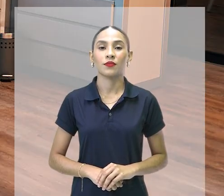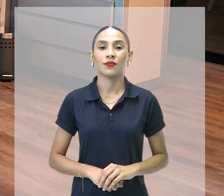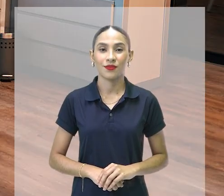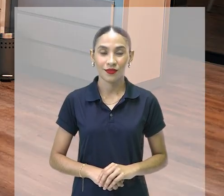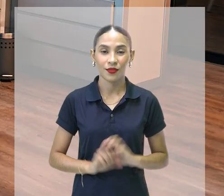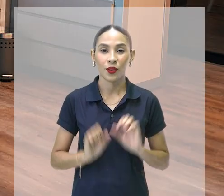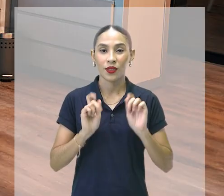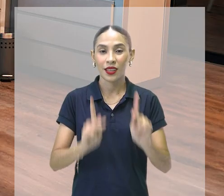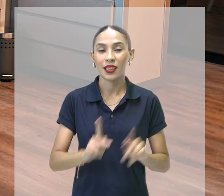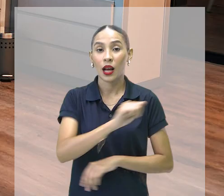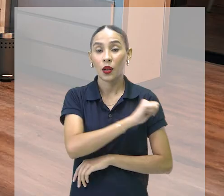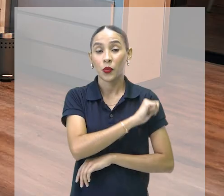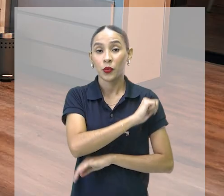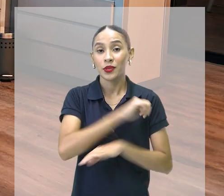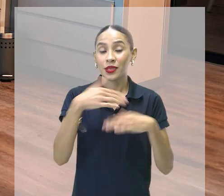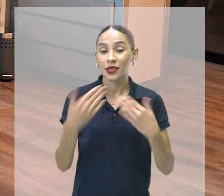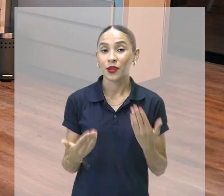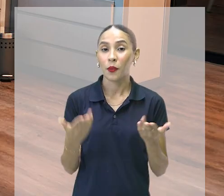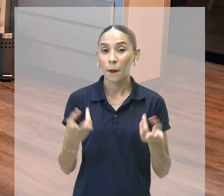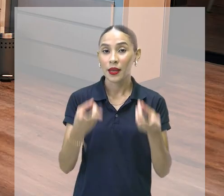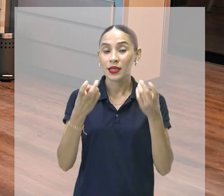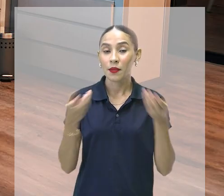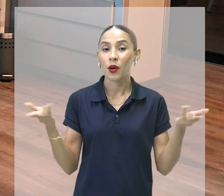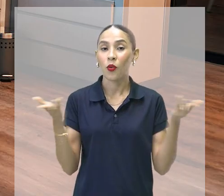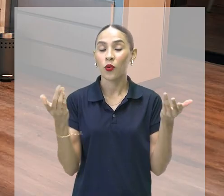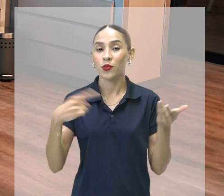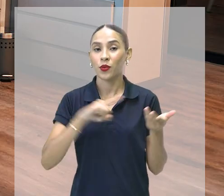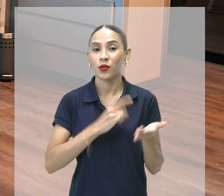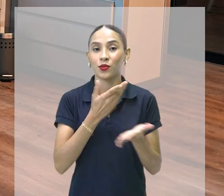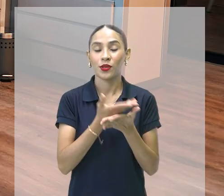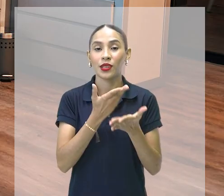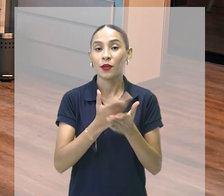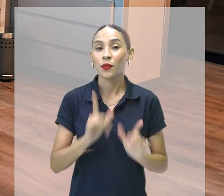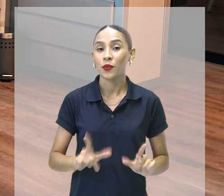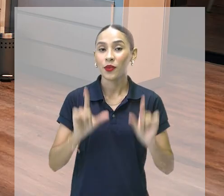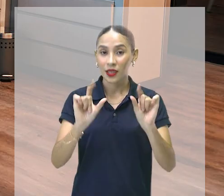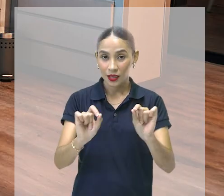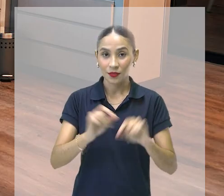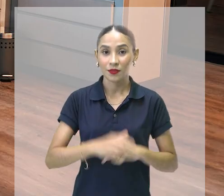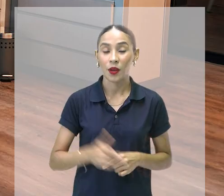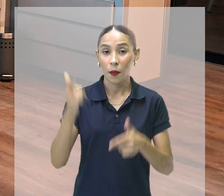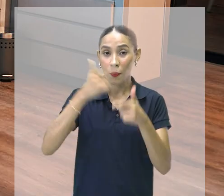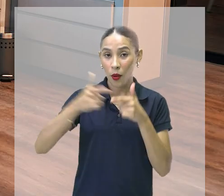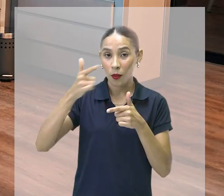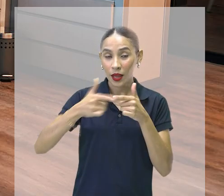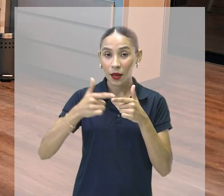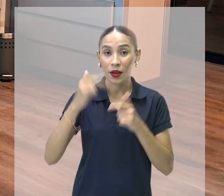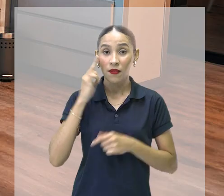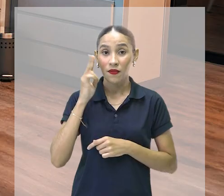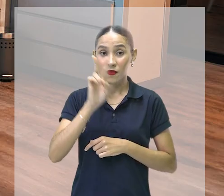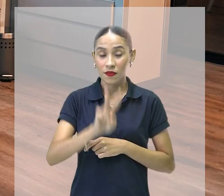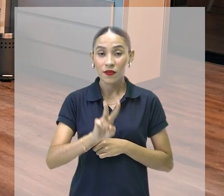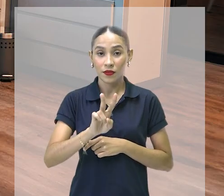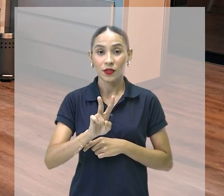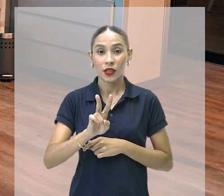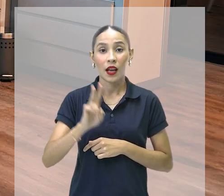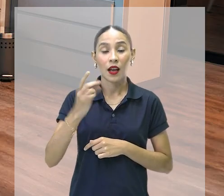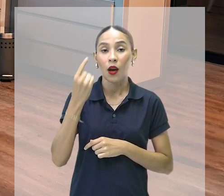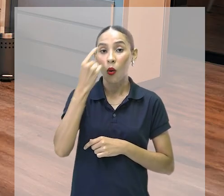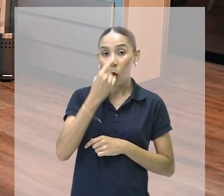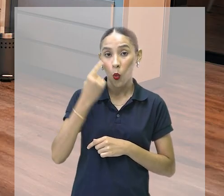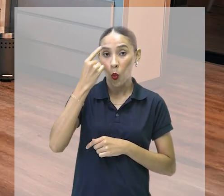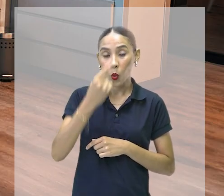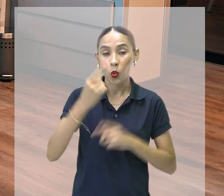Muito bem, pessoal, veja só. Hoje nós estaremos falando sobre problemas da visão humana. E eu estou